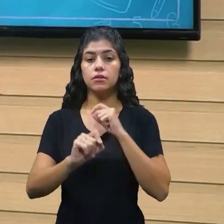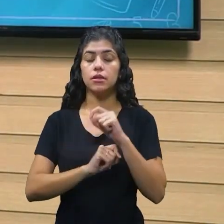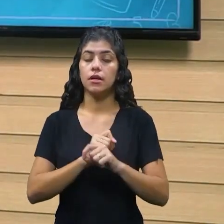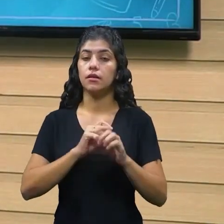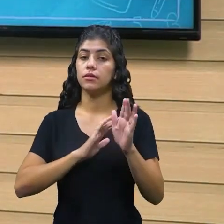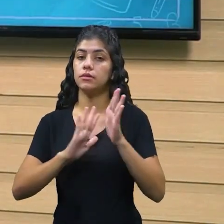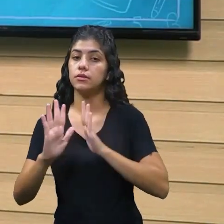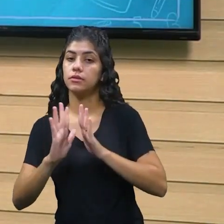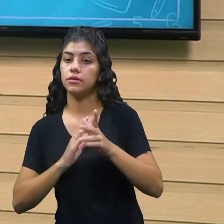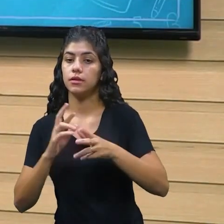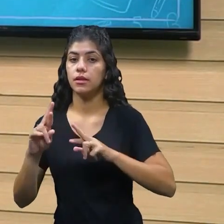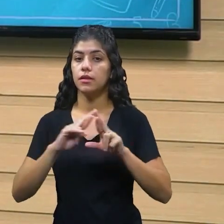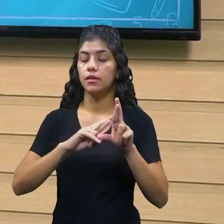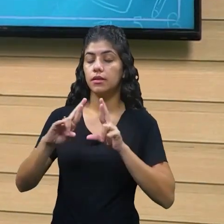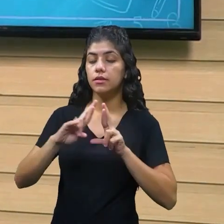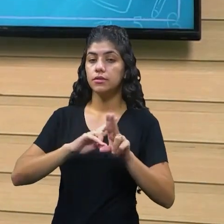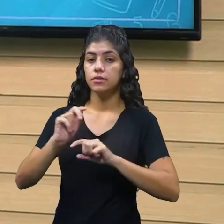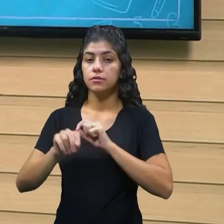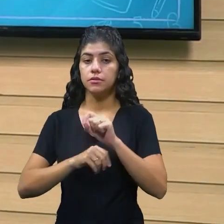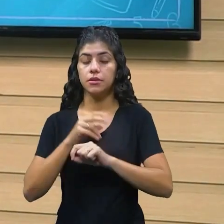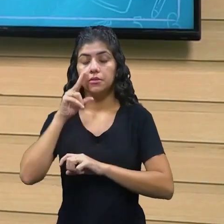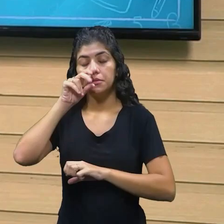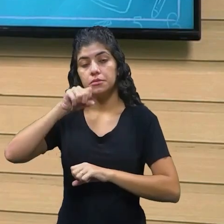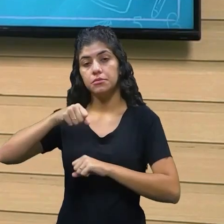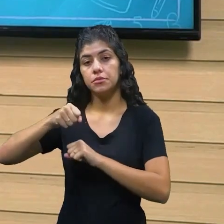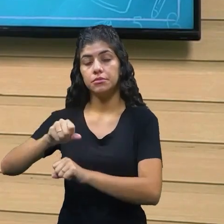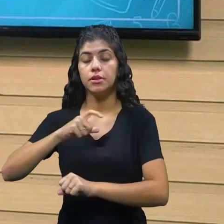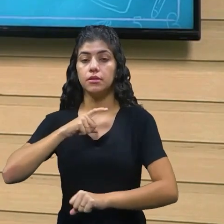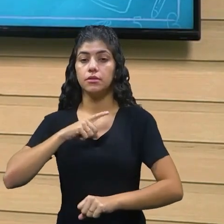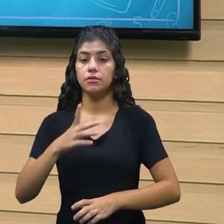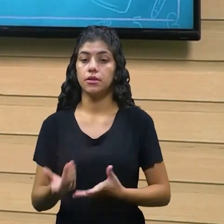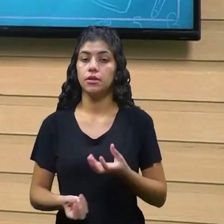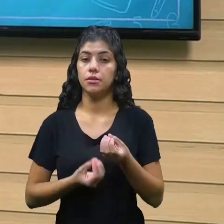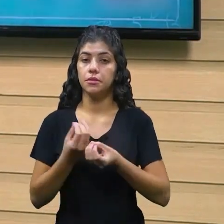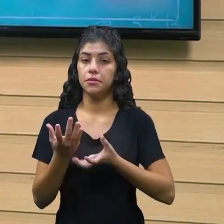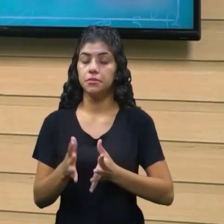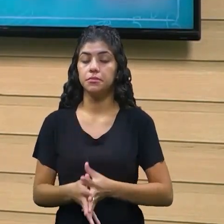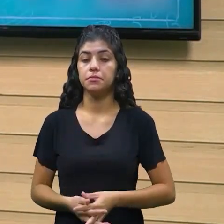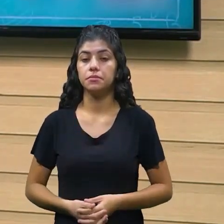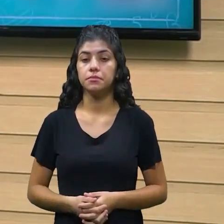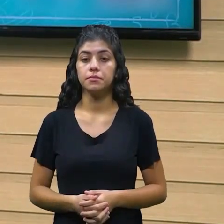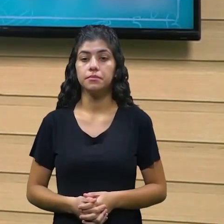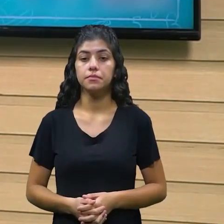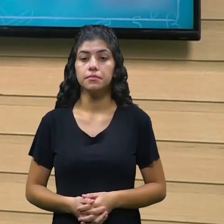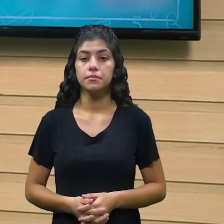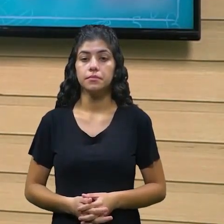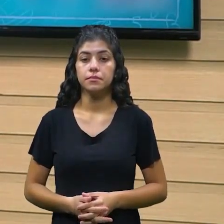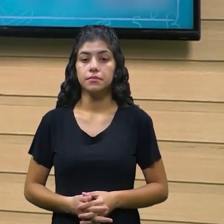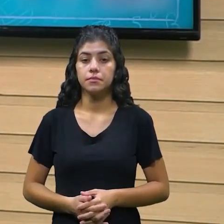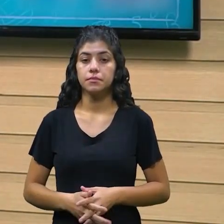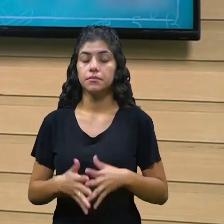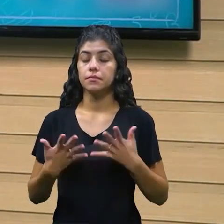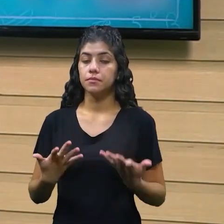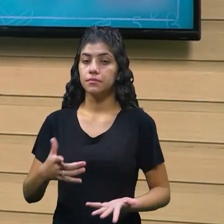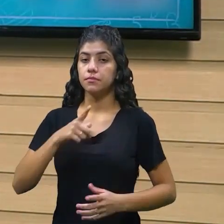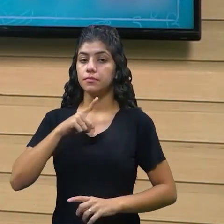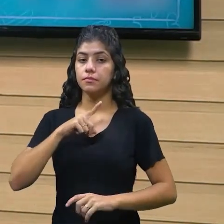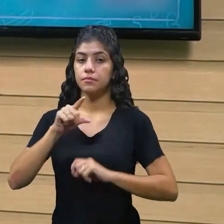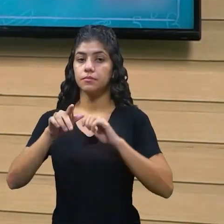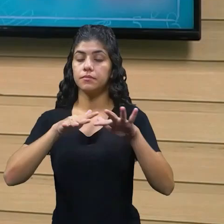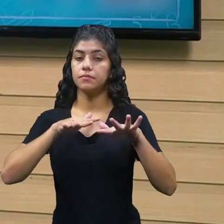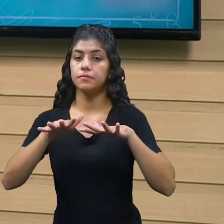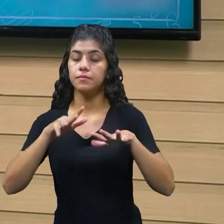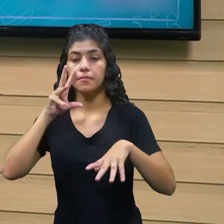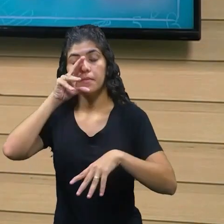interação entre essa força, esse movimento, o que ela vai proporcionar, né? Então, quando a gente trata de força e